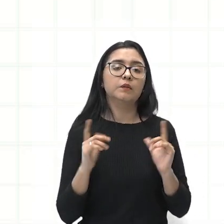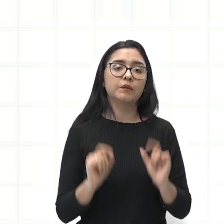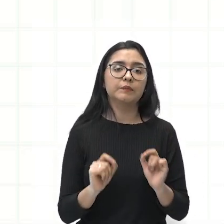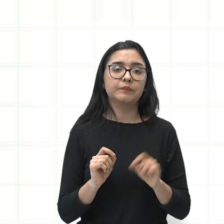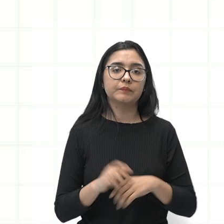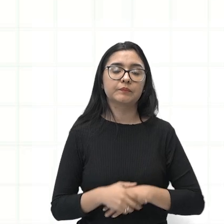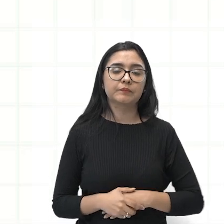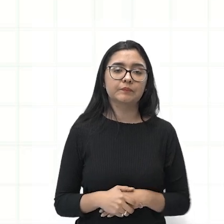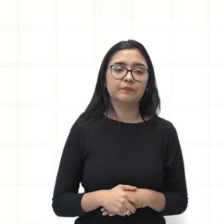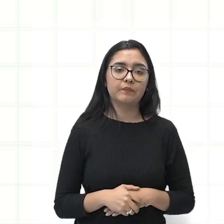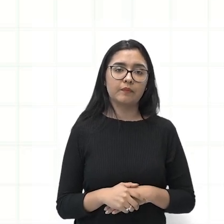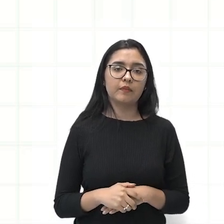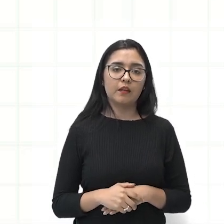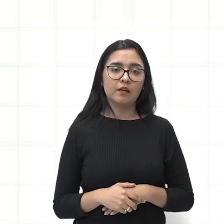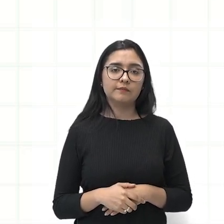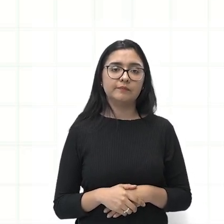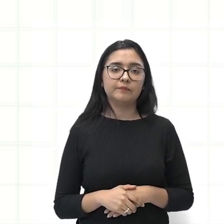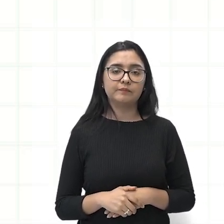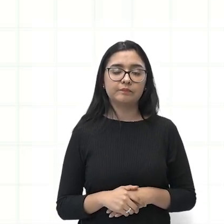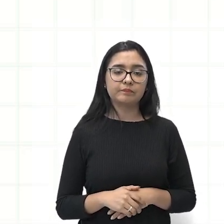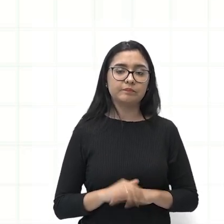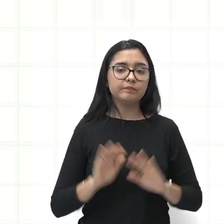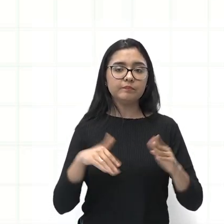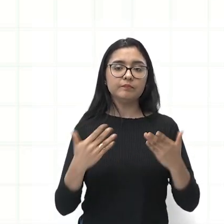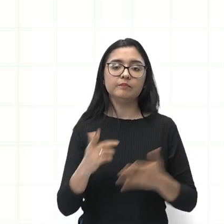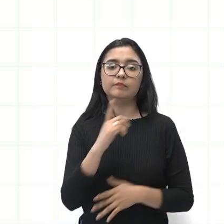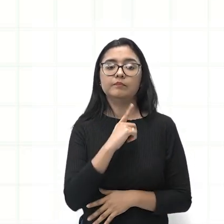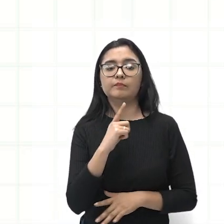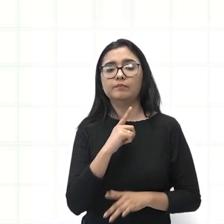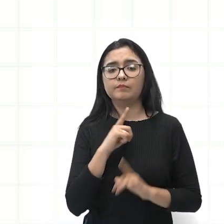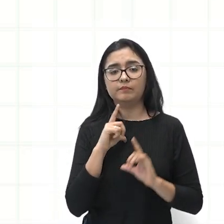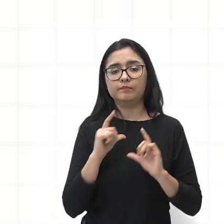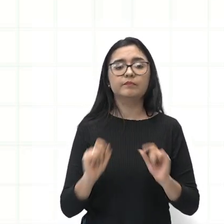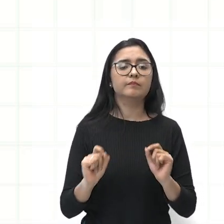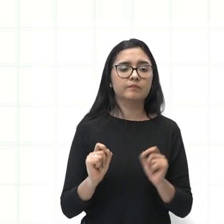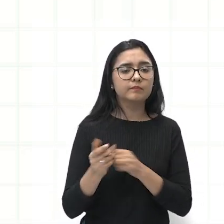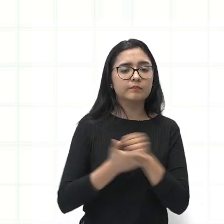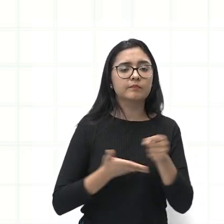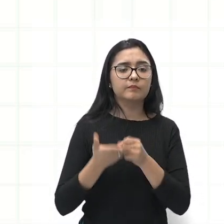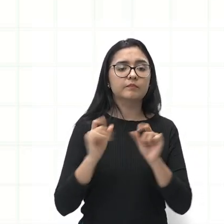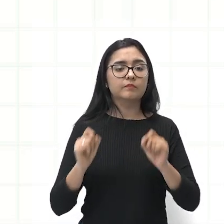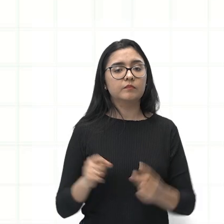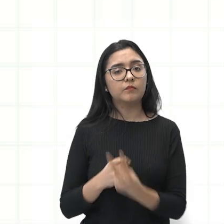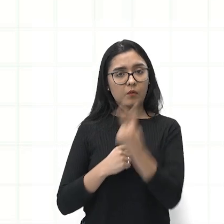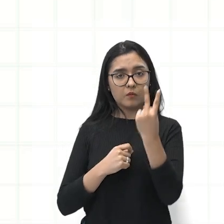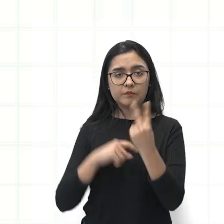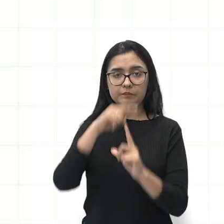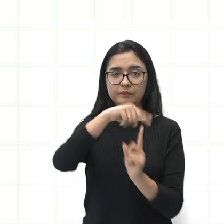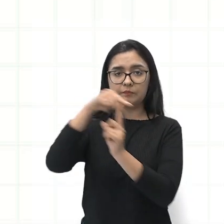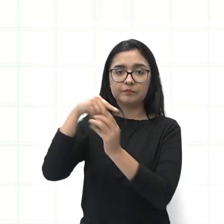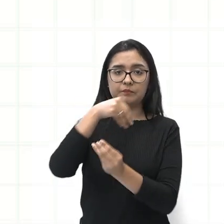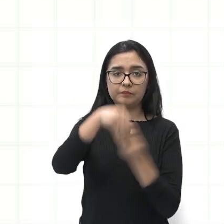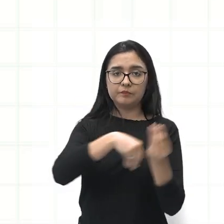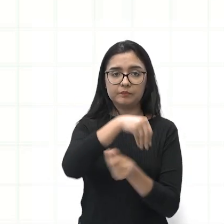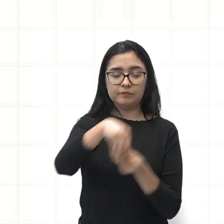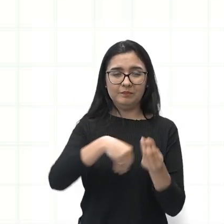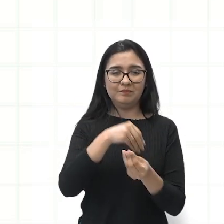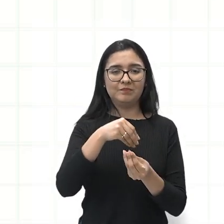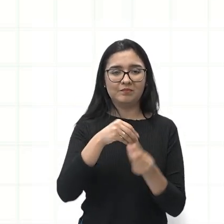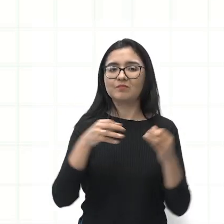Então, com isso, nós temos aí basicamente os dois tipos de